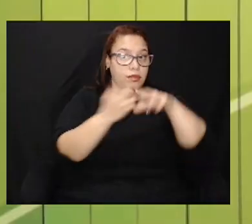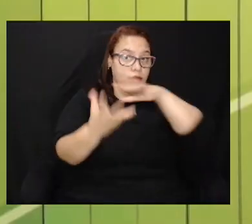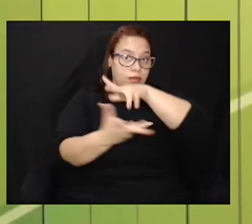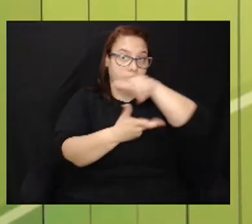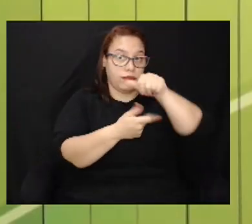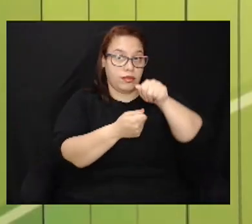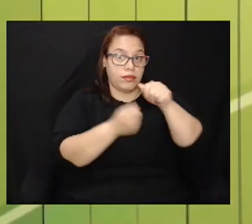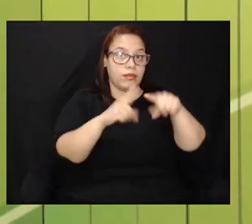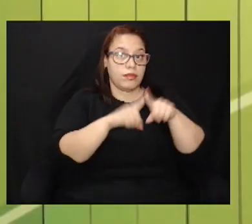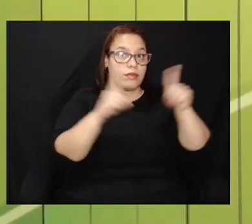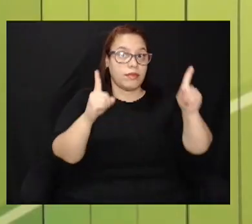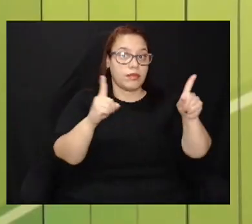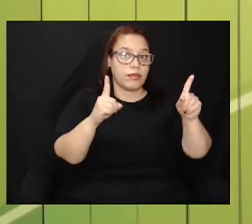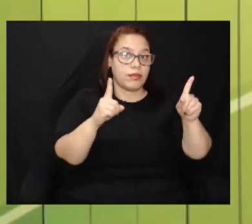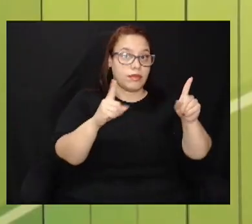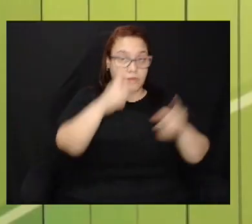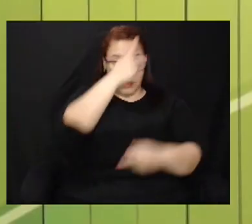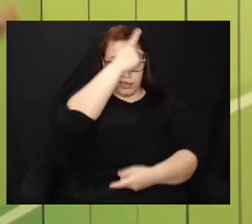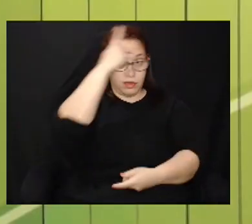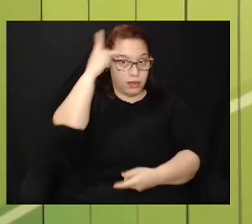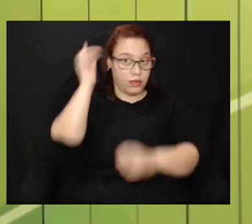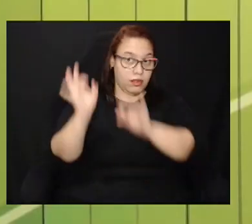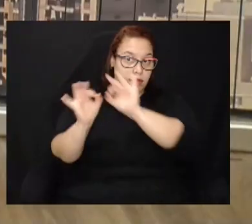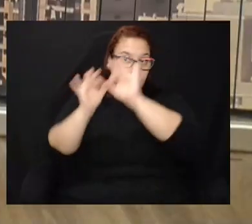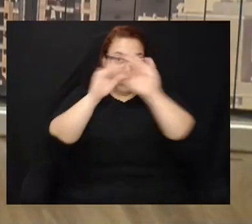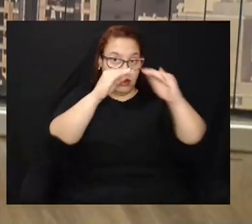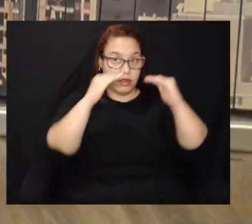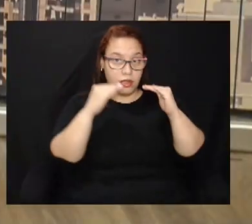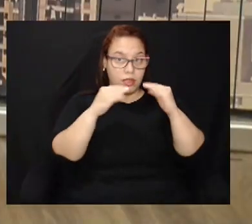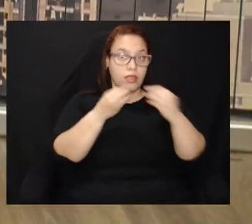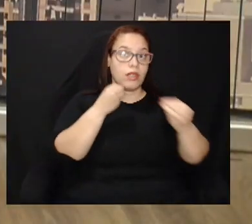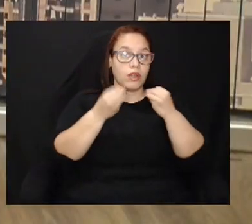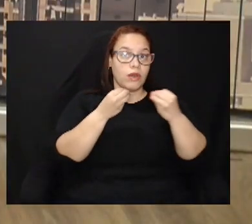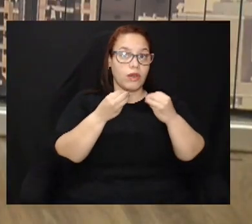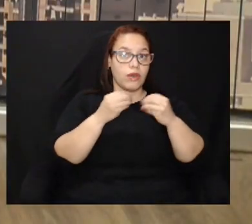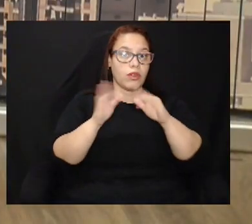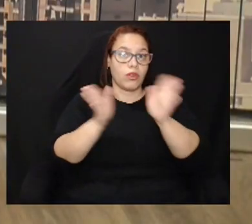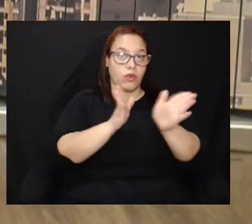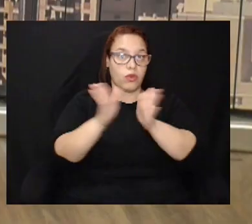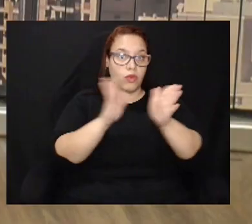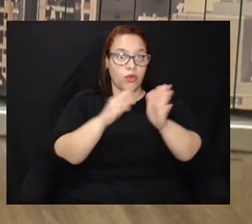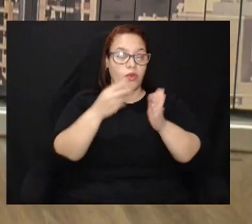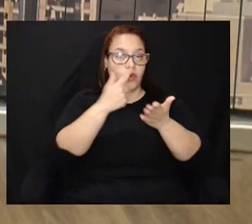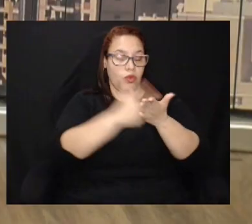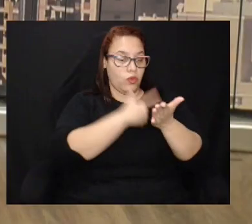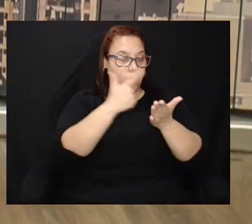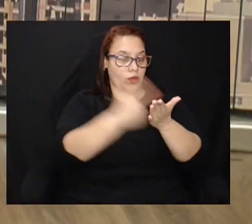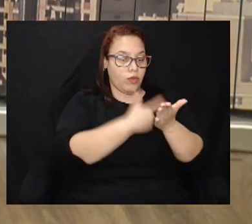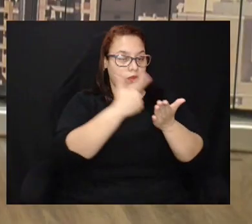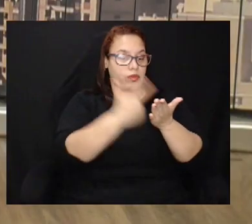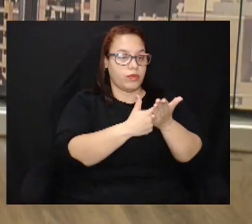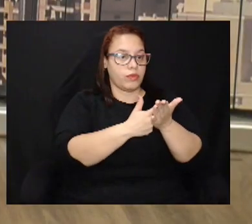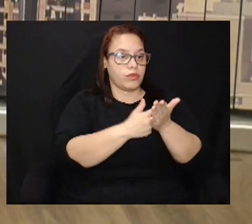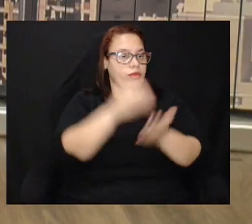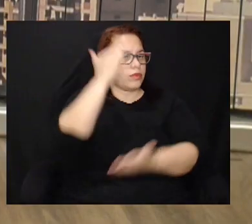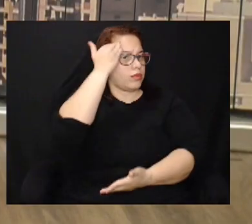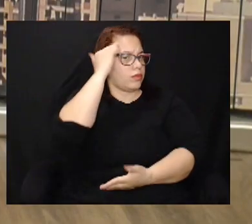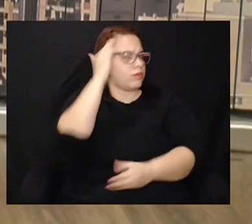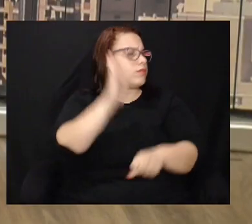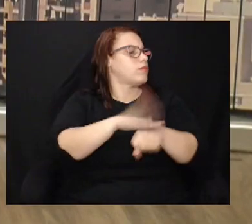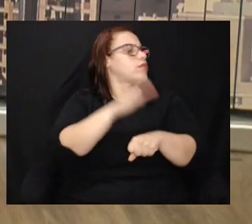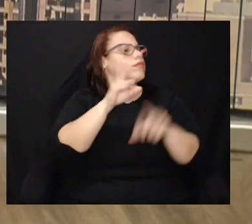Mas para as pessoas que estão assistindo, como que elas podem ter acesso ao seu livro e entender um pouco mais sobre esse